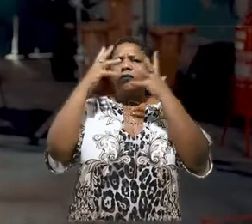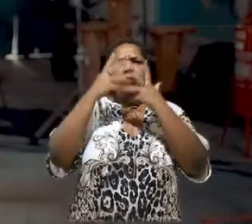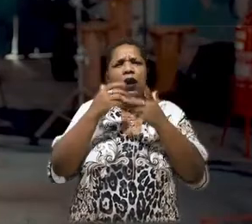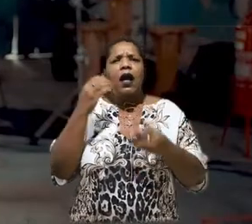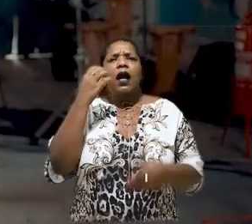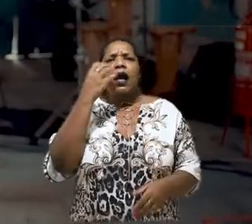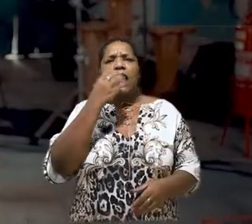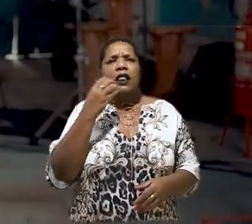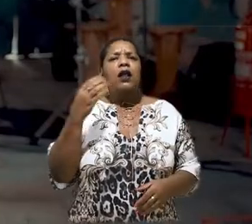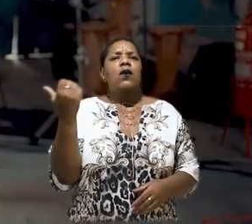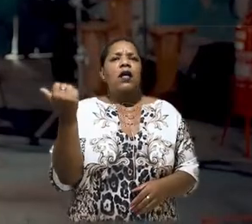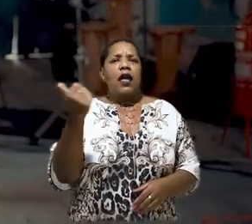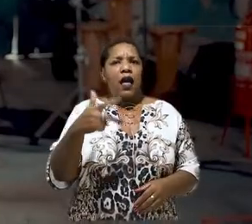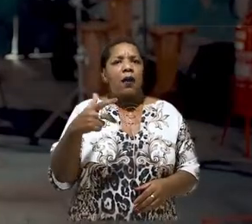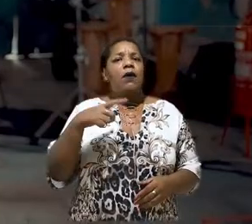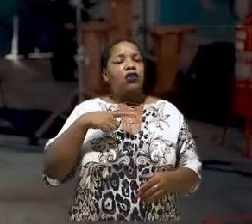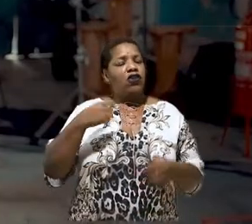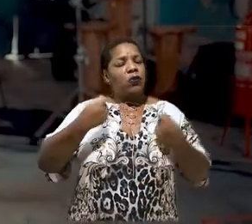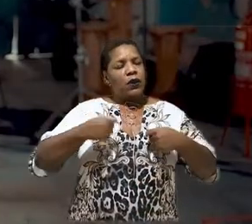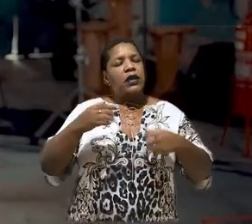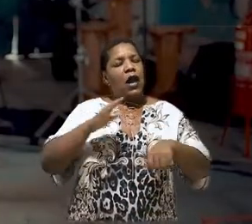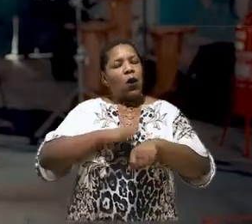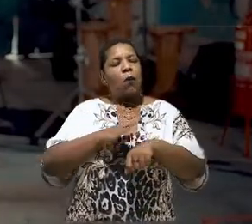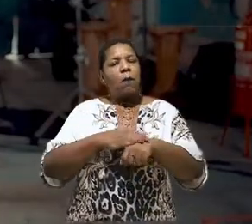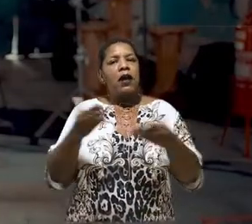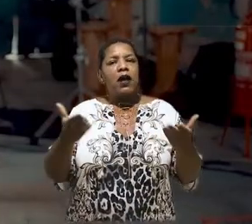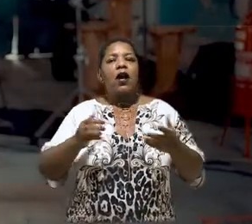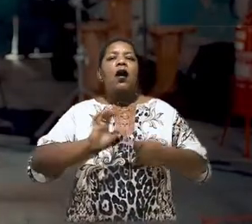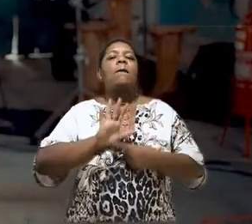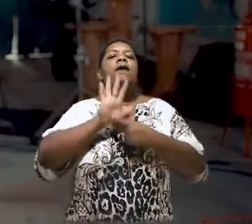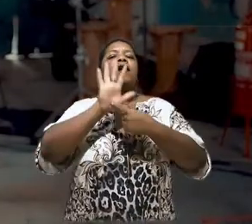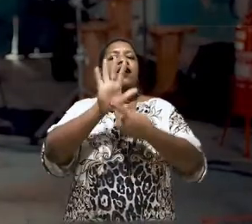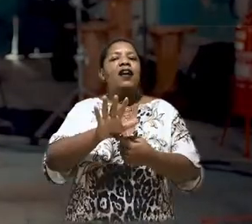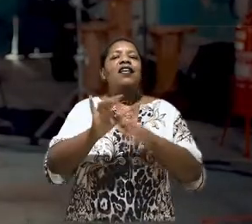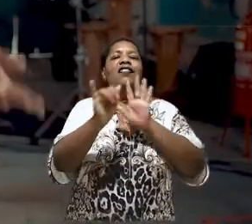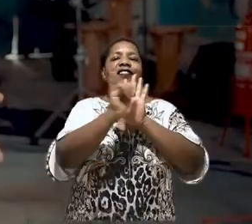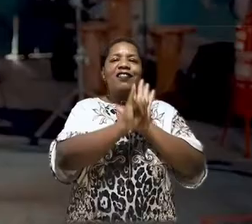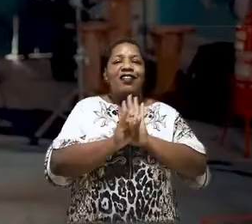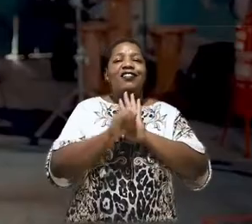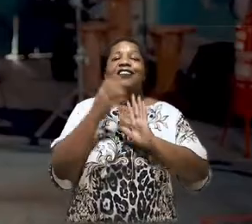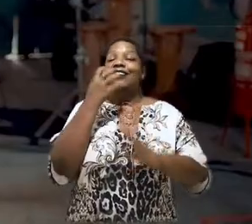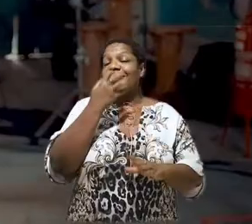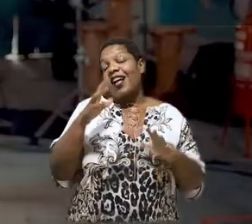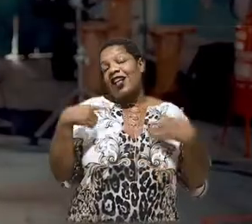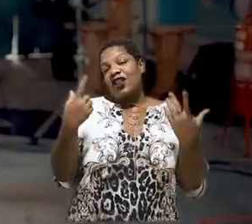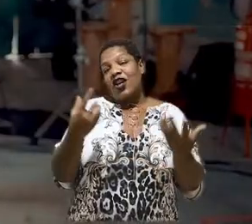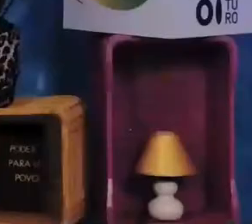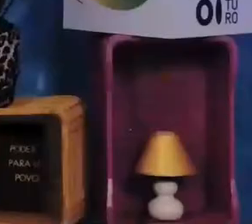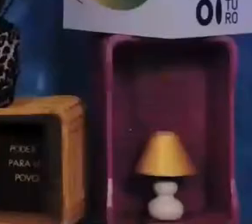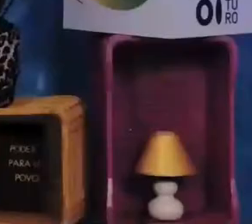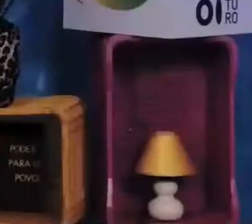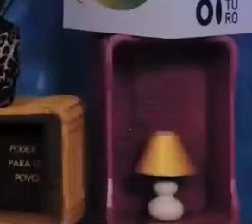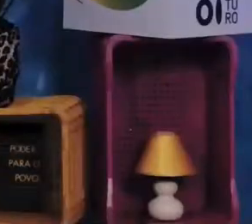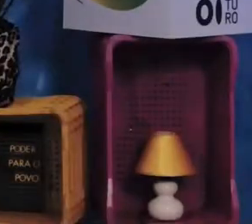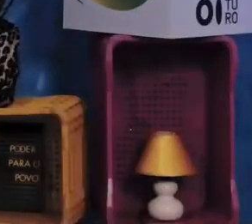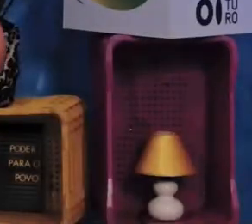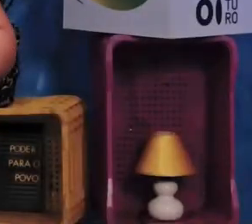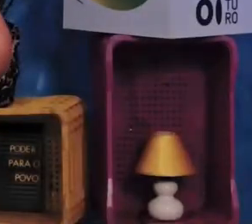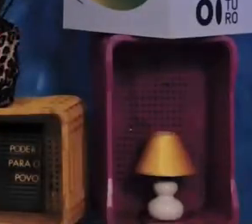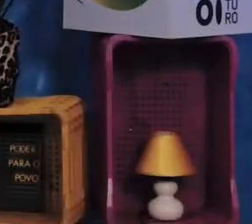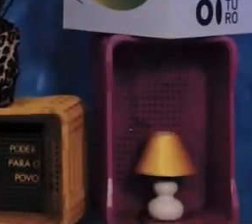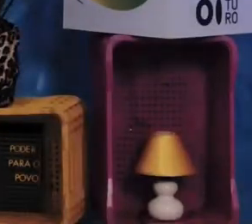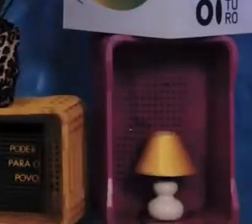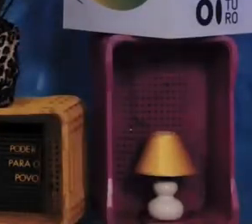tudo isso é muito lindo porque a gente tá vivendo um momento em que a gente precisa colocar para fora a nossa identidade a nossa sonoridade EA nossa vida quem me